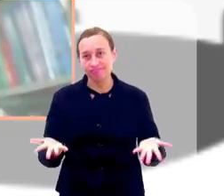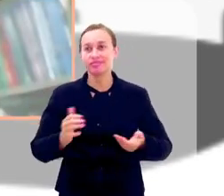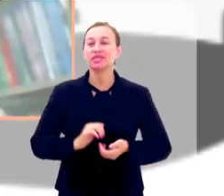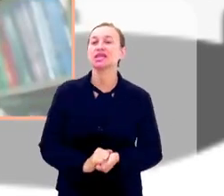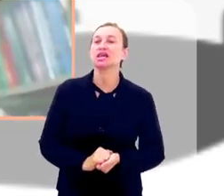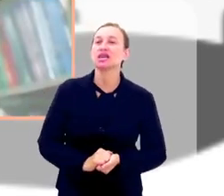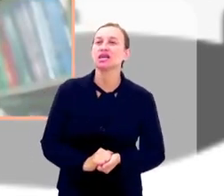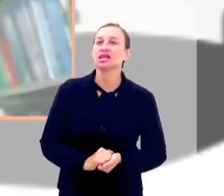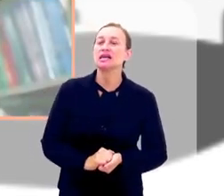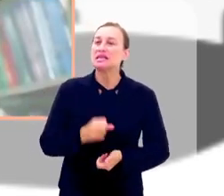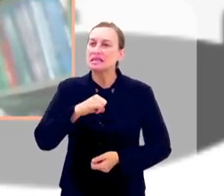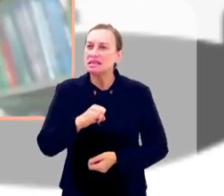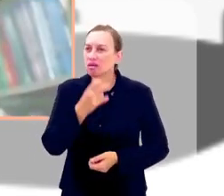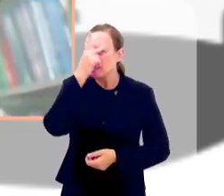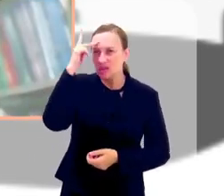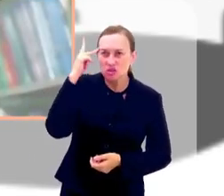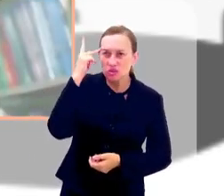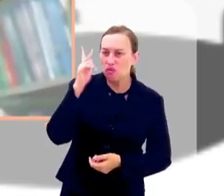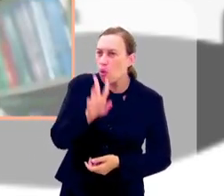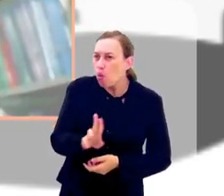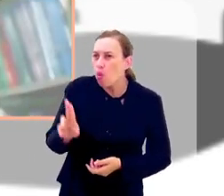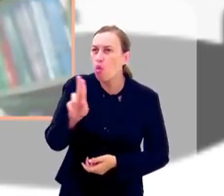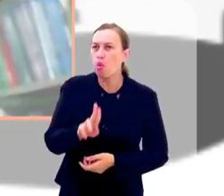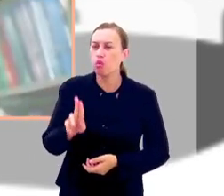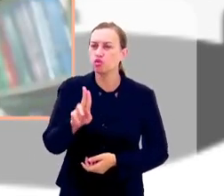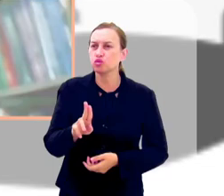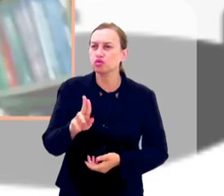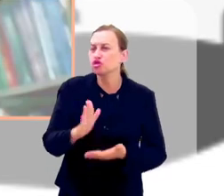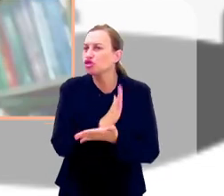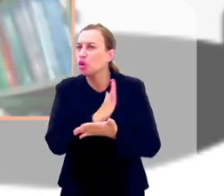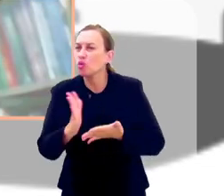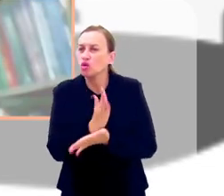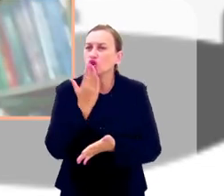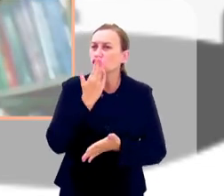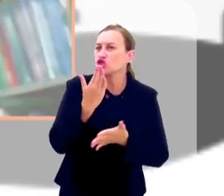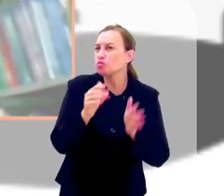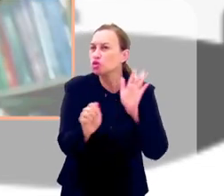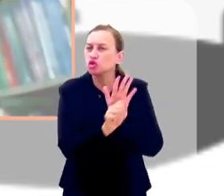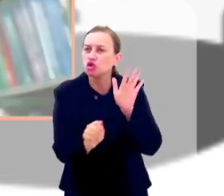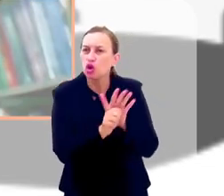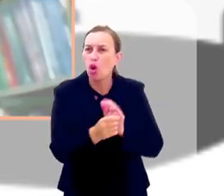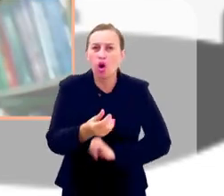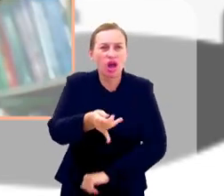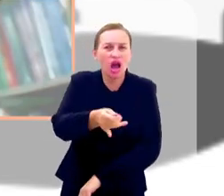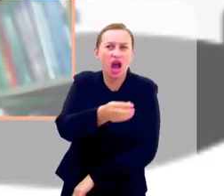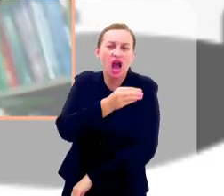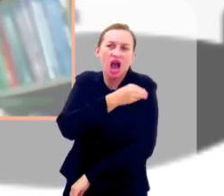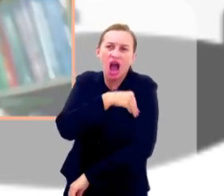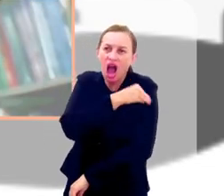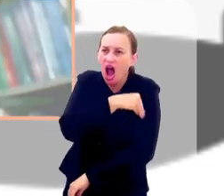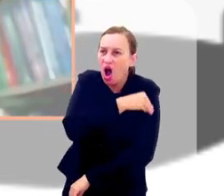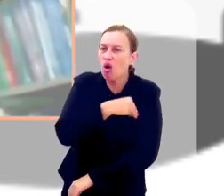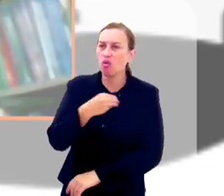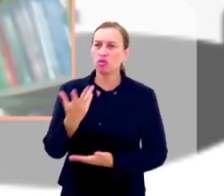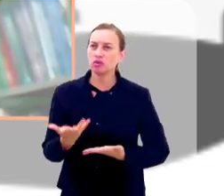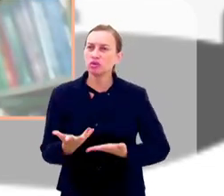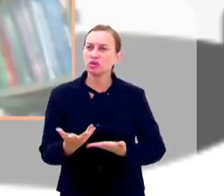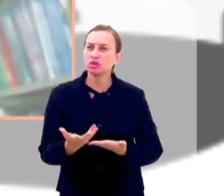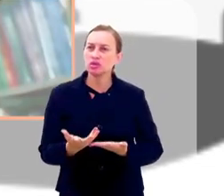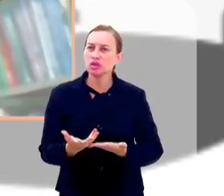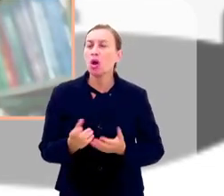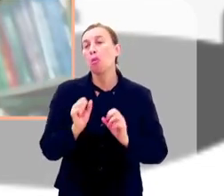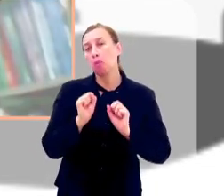por exemplo, né, se alguém faz uso de algum tipo de droga, seja o álcool, droga lícita ou